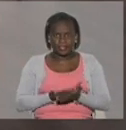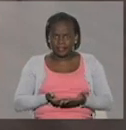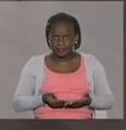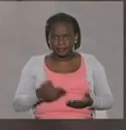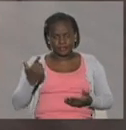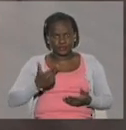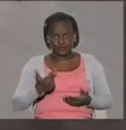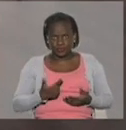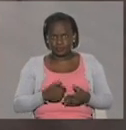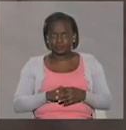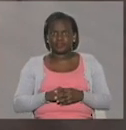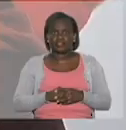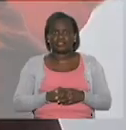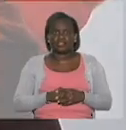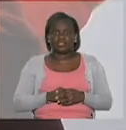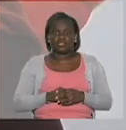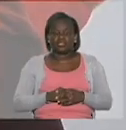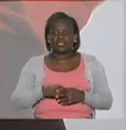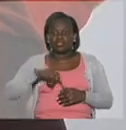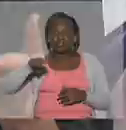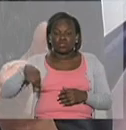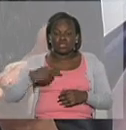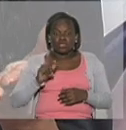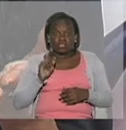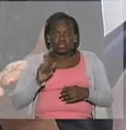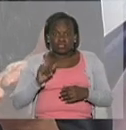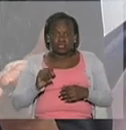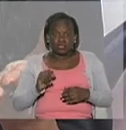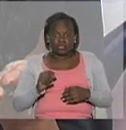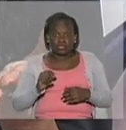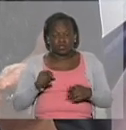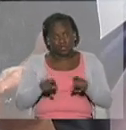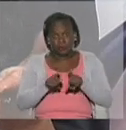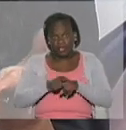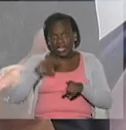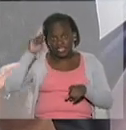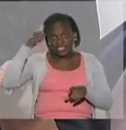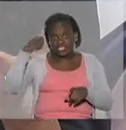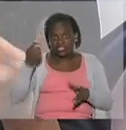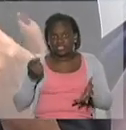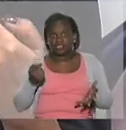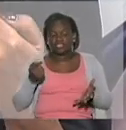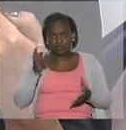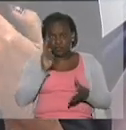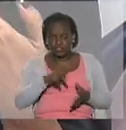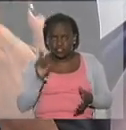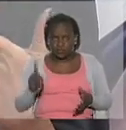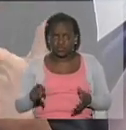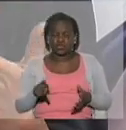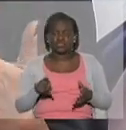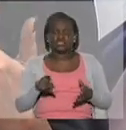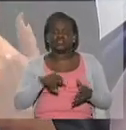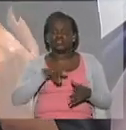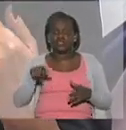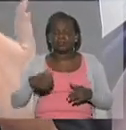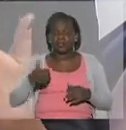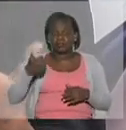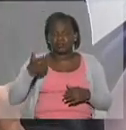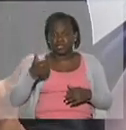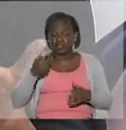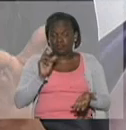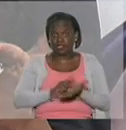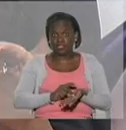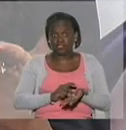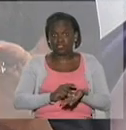estivemos. Sempre. E somos, posso dizer assim, que eu sou atriz também, professora, e somos